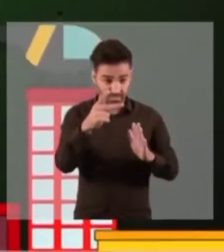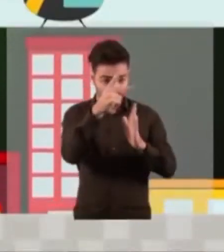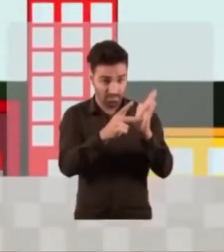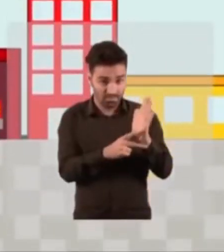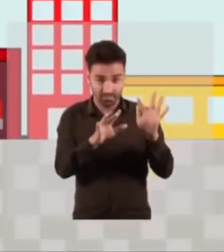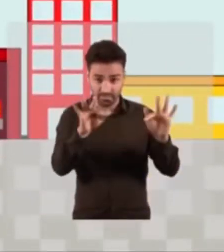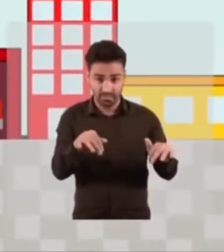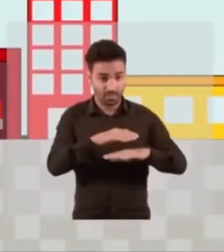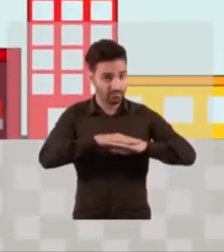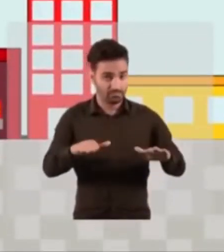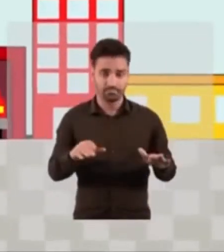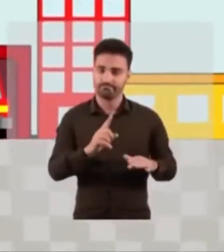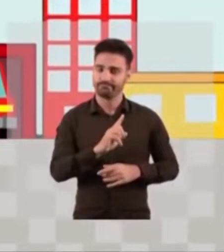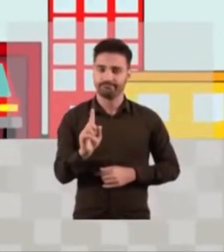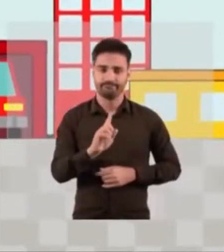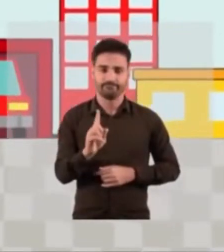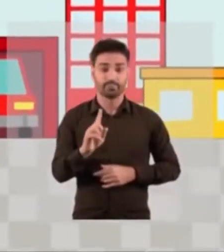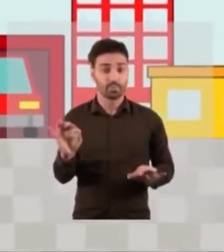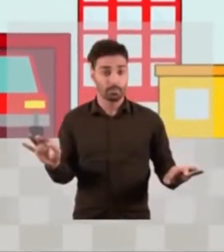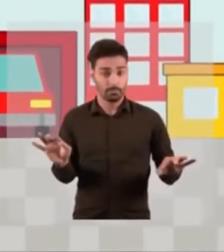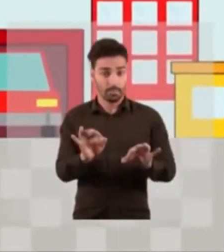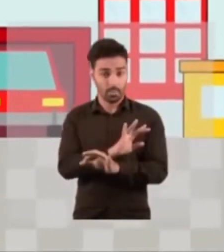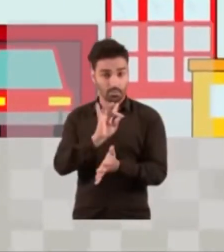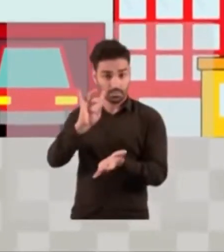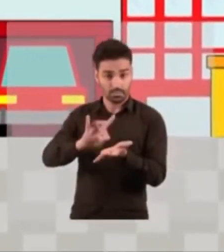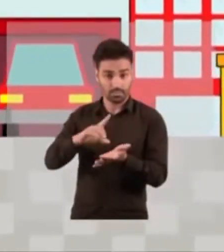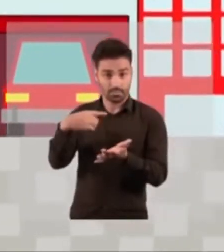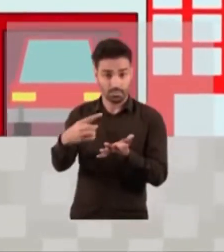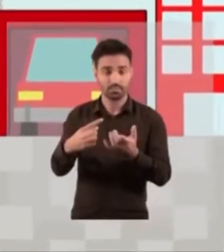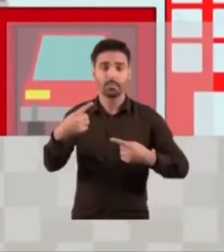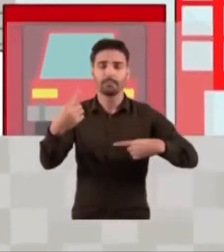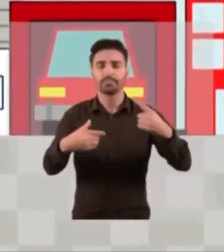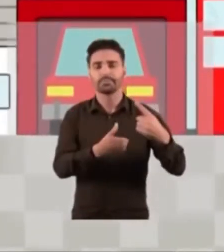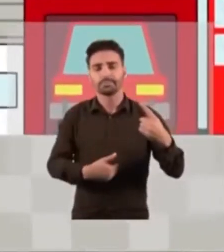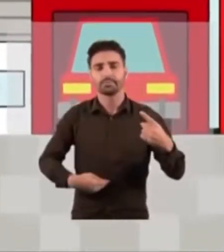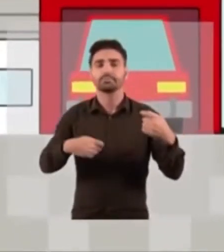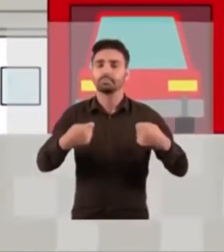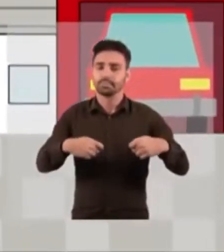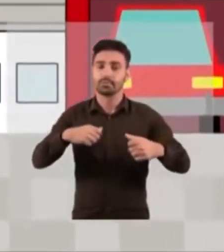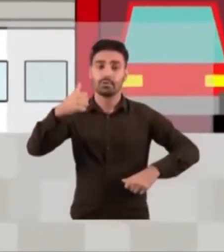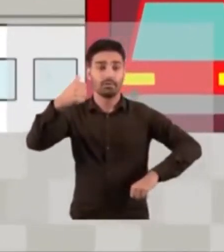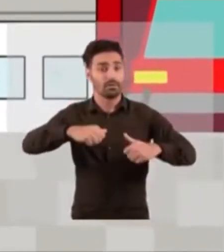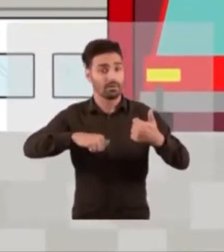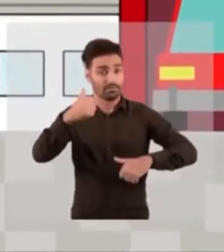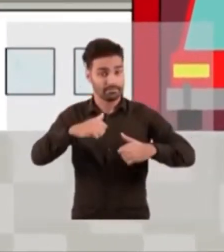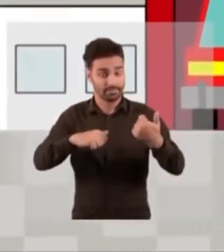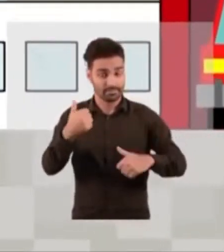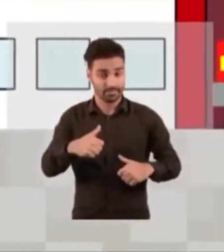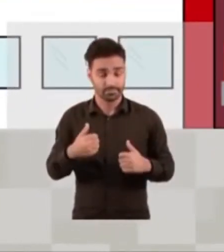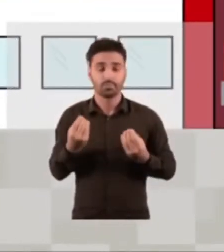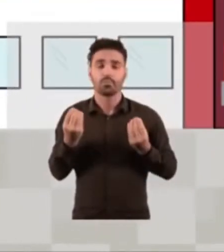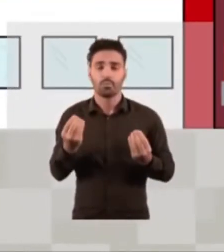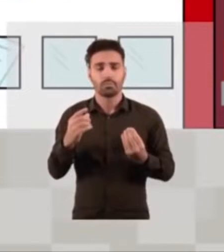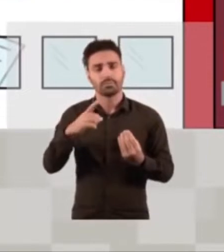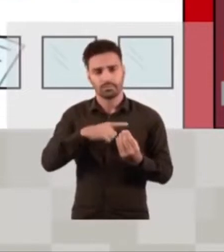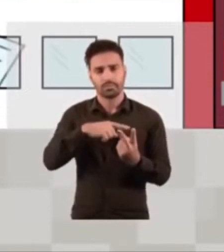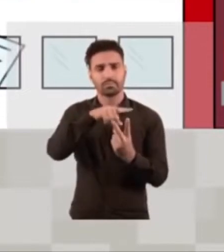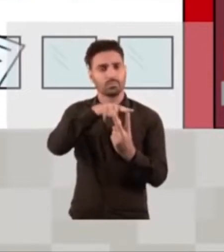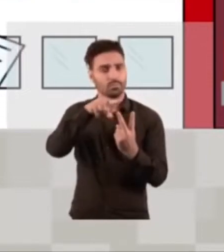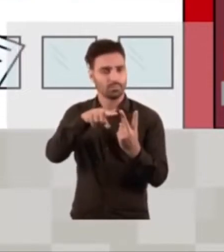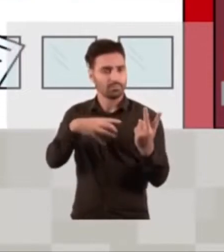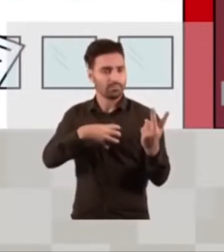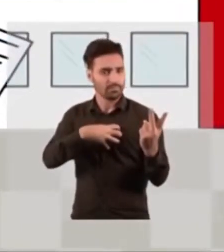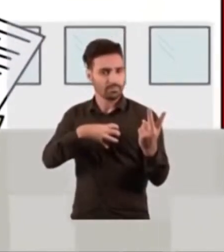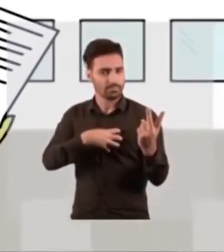projetos, porque depois de efetivadas, as políticas públicas ainda precisam ser avaliadas. E isso acontece em dois